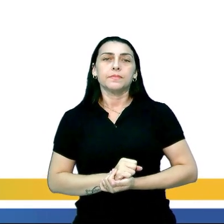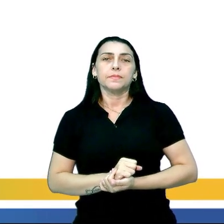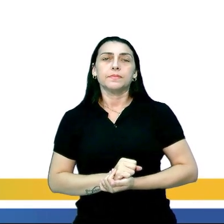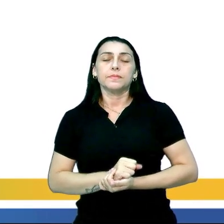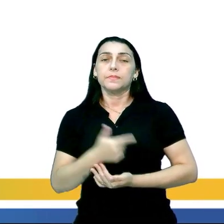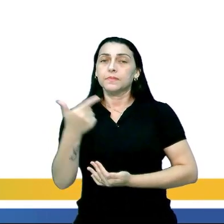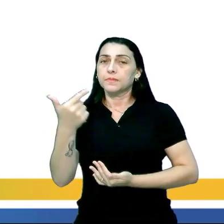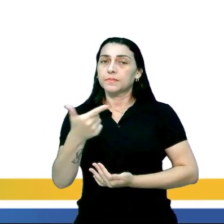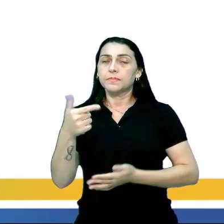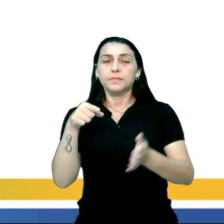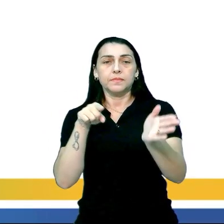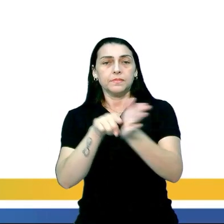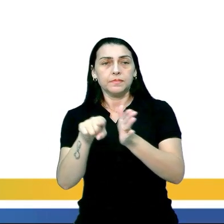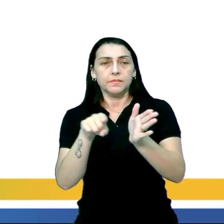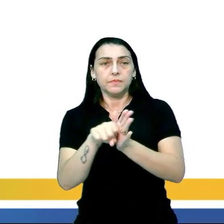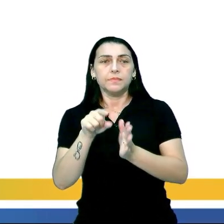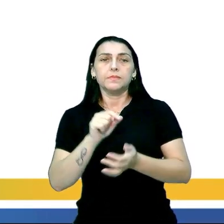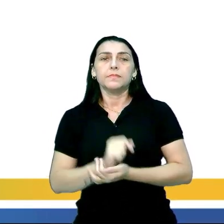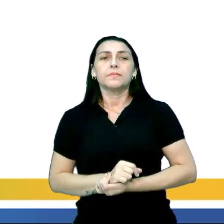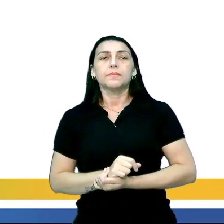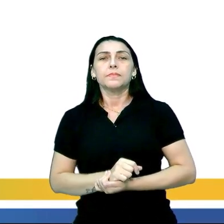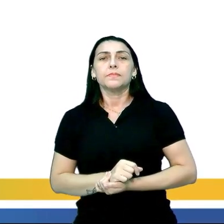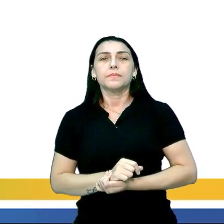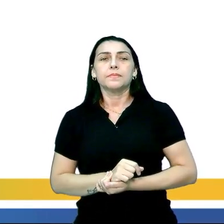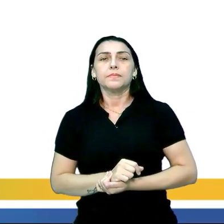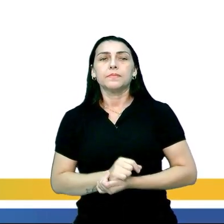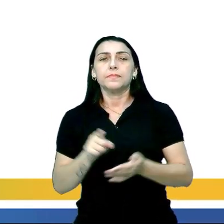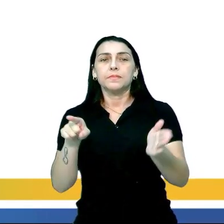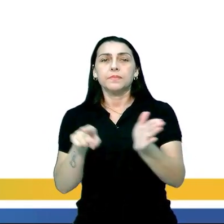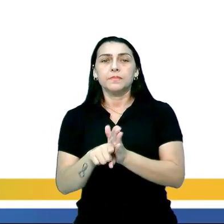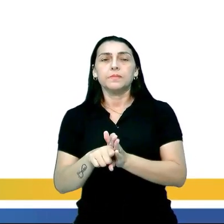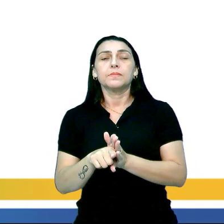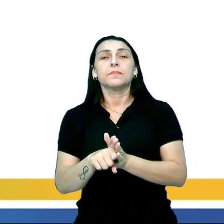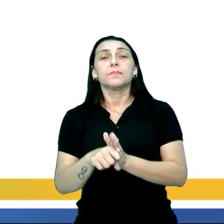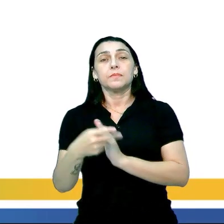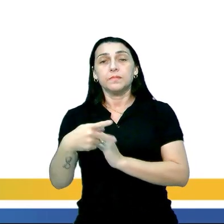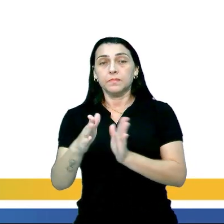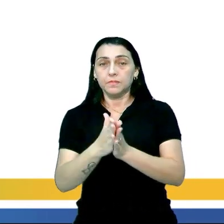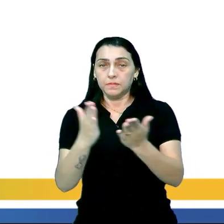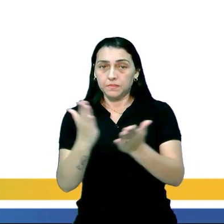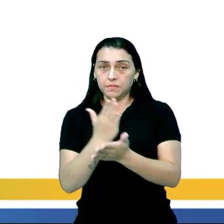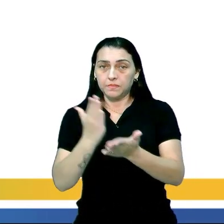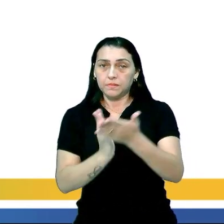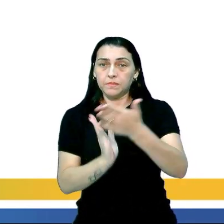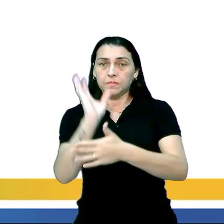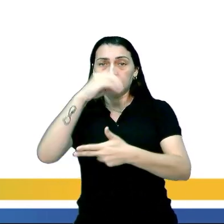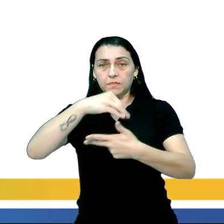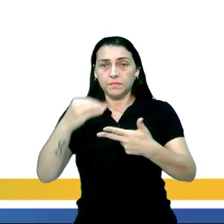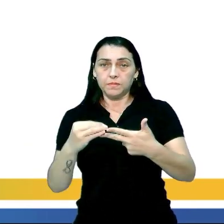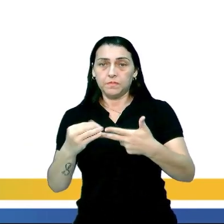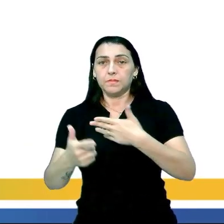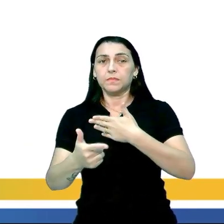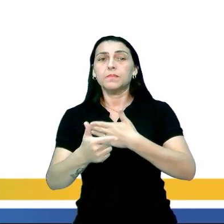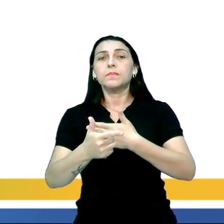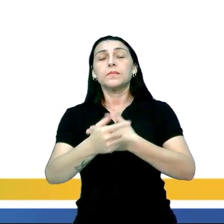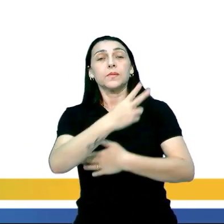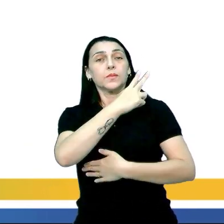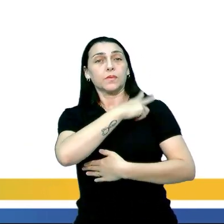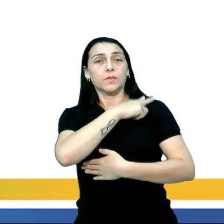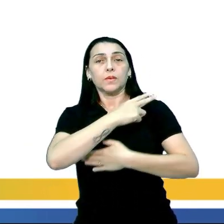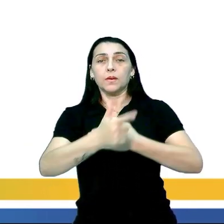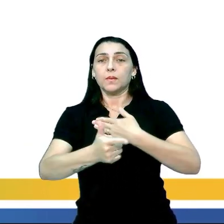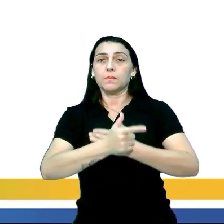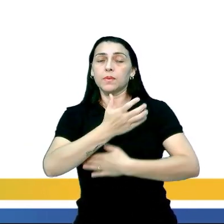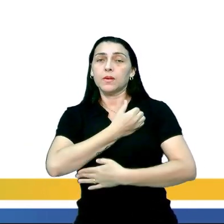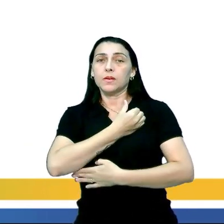para a segunda questão. Essa questão está no seu livro do Aprova Enem, livro do segundo ano.